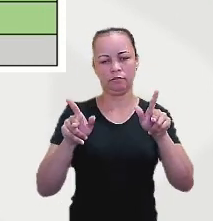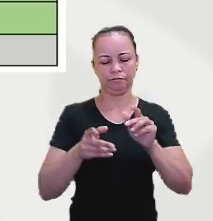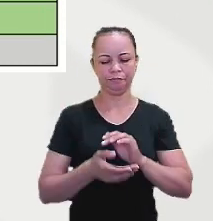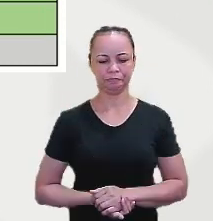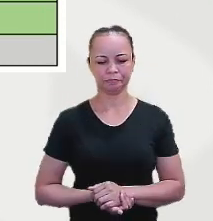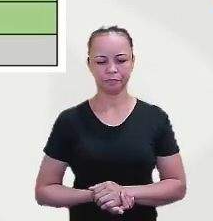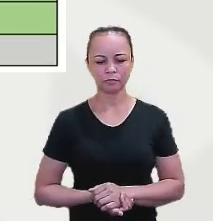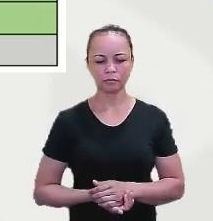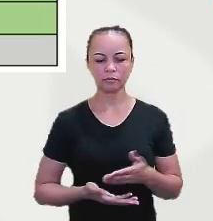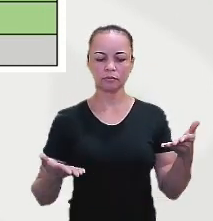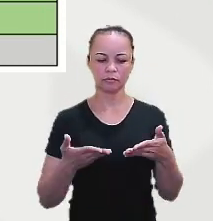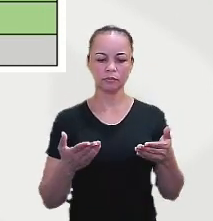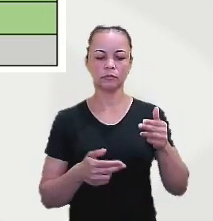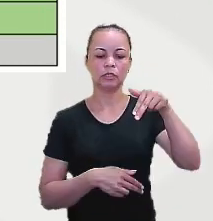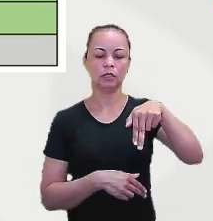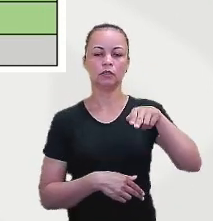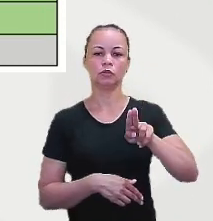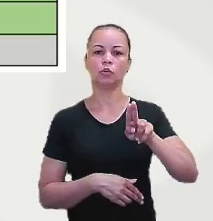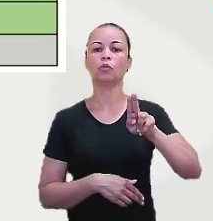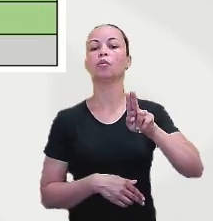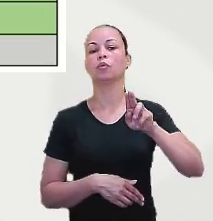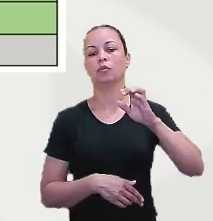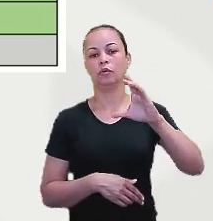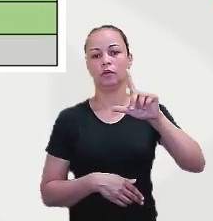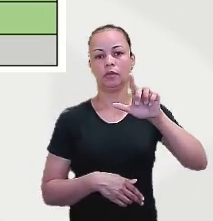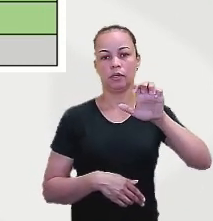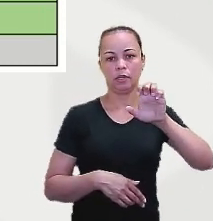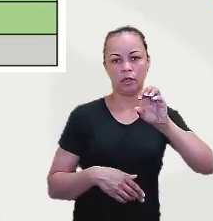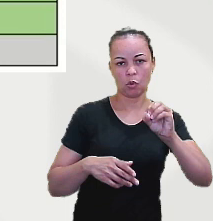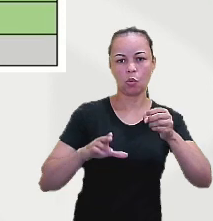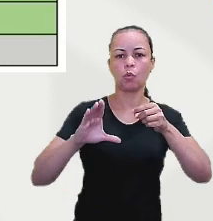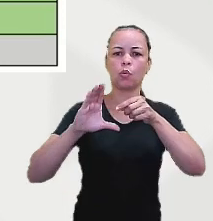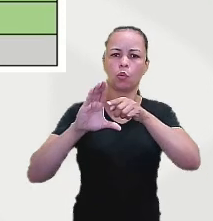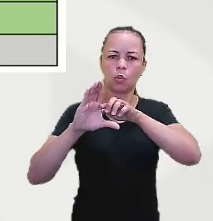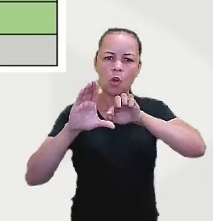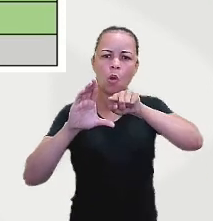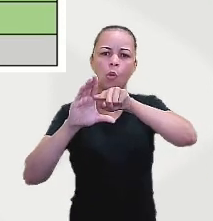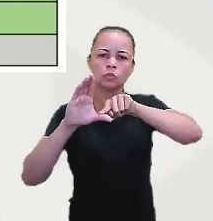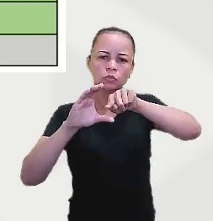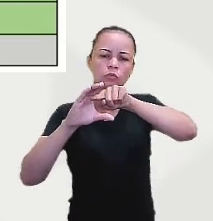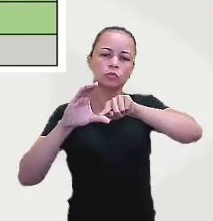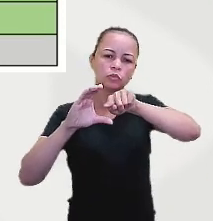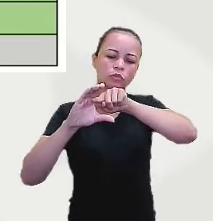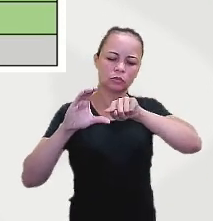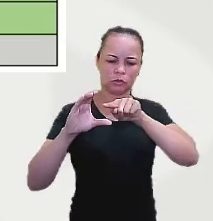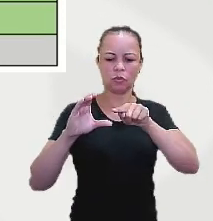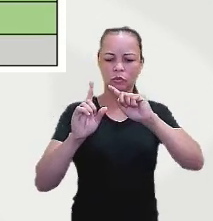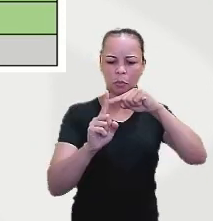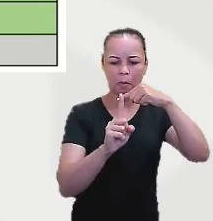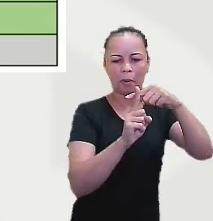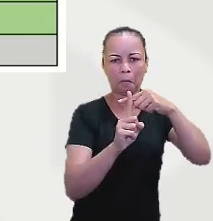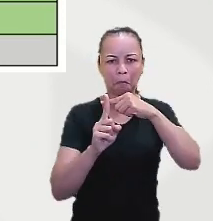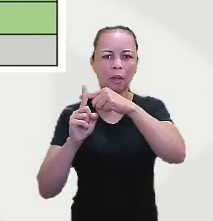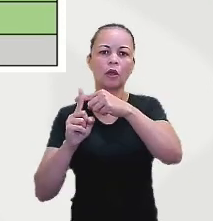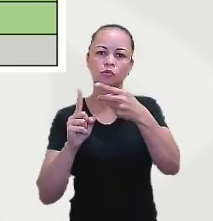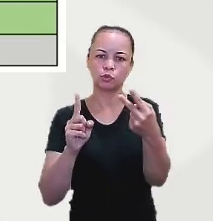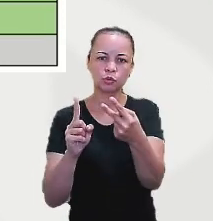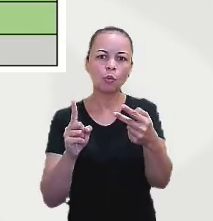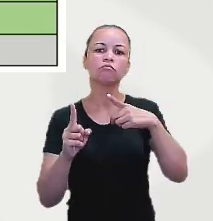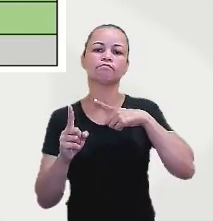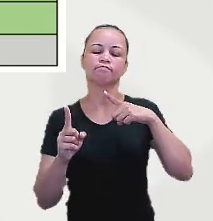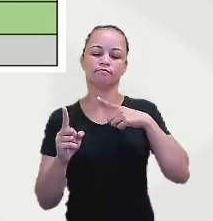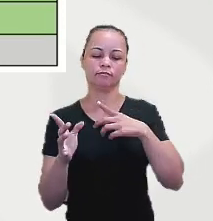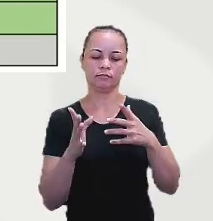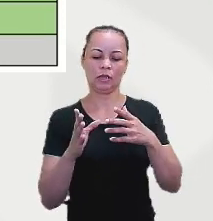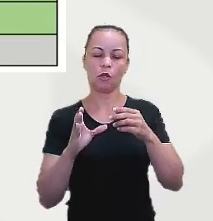O núcleo. Você percebe que o núcleo também é comum, a célula animal e a célula vegetal. O núcleo, eu vou usar aqui de uma alegoria, de uma analogia, é como se fosse o